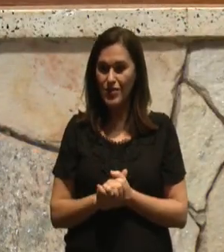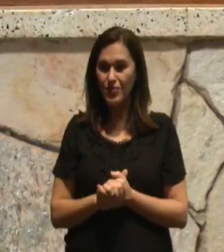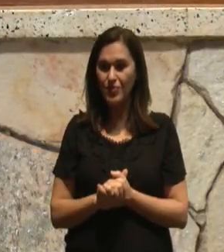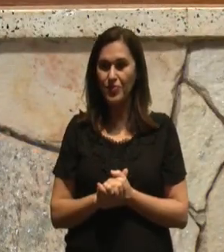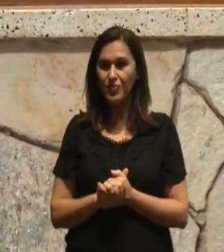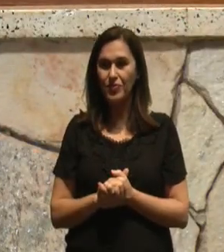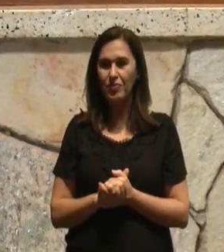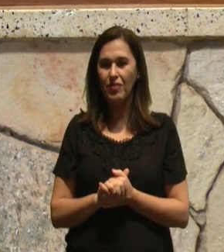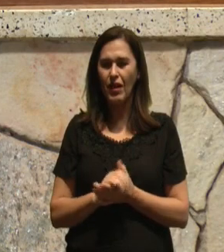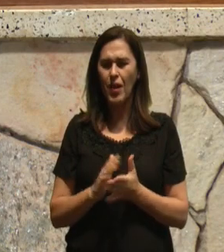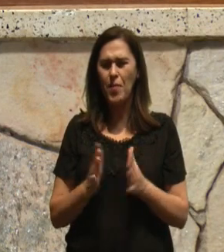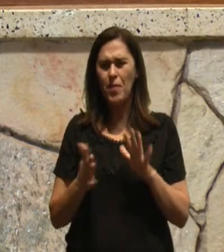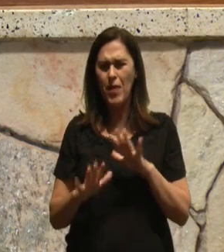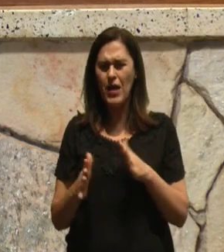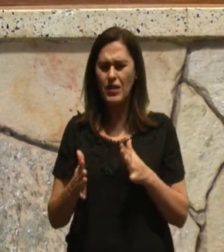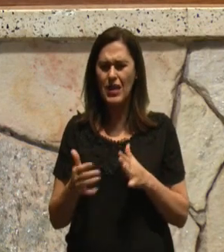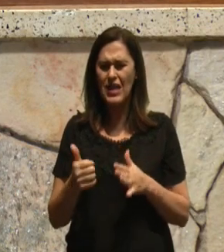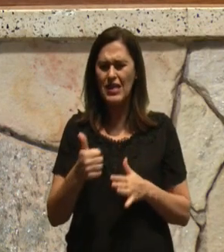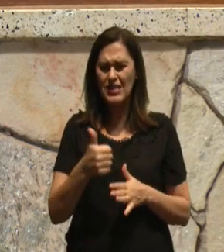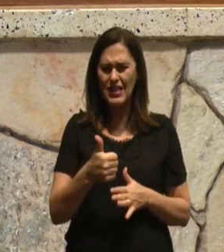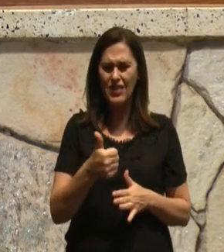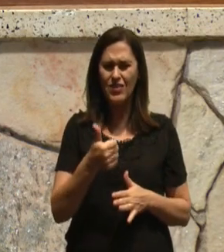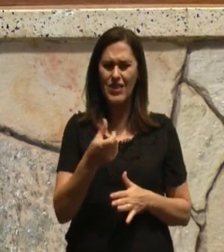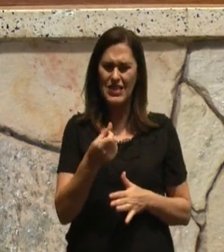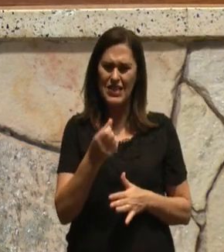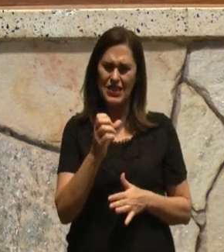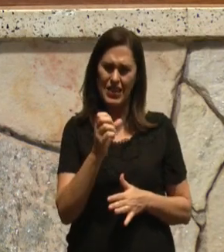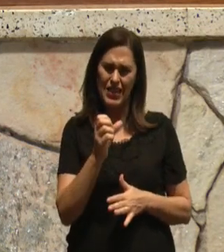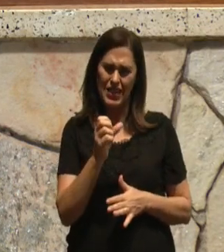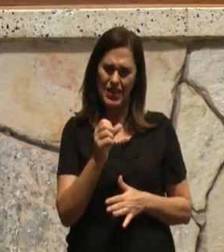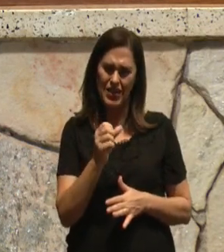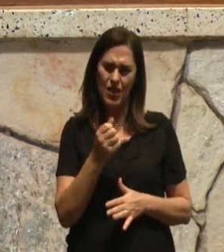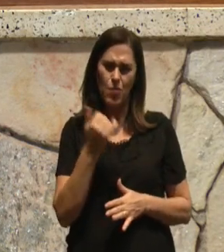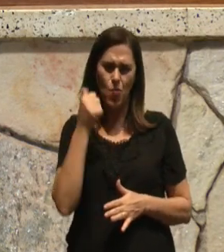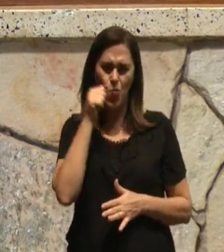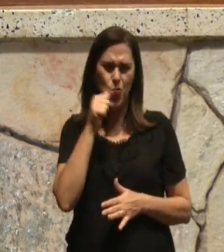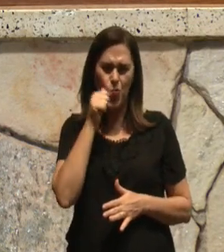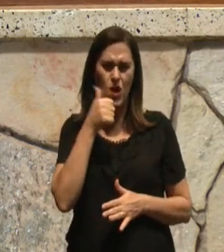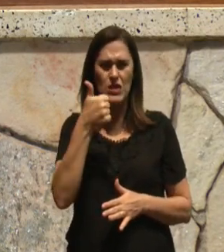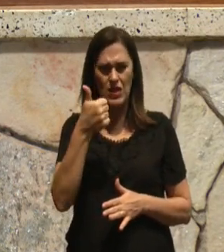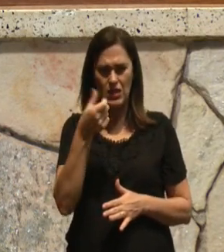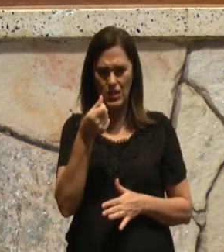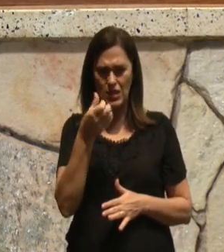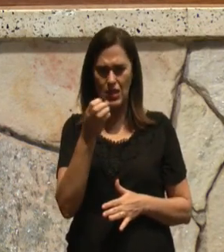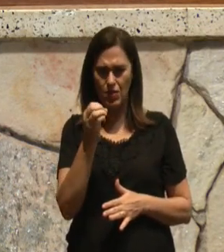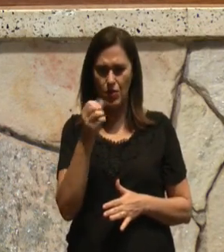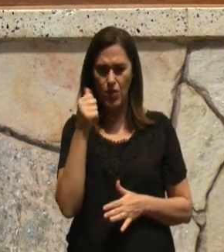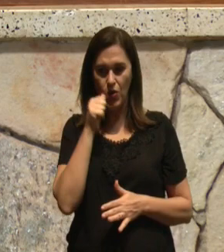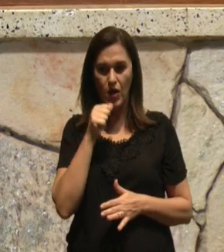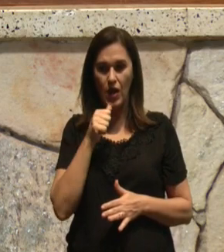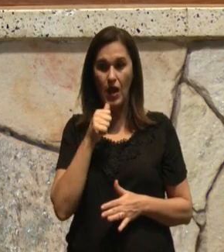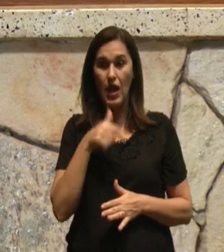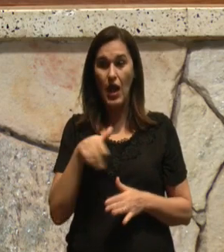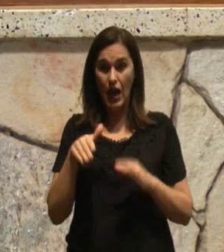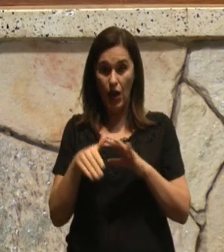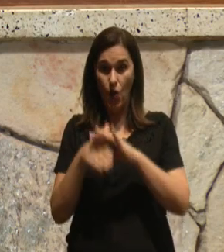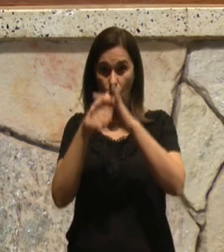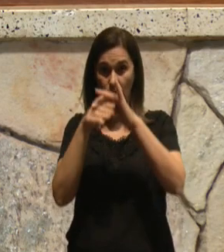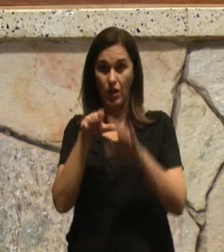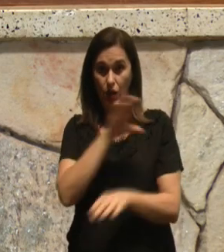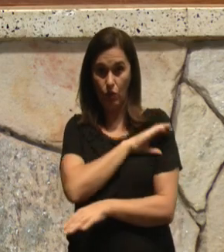somos um total de 160 mulheres, administrado por um grupo, no qual eu estou como